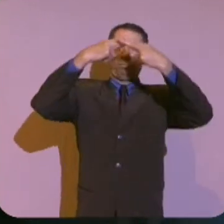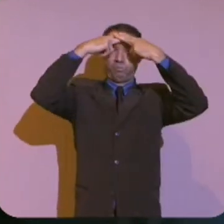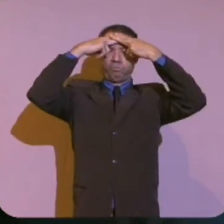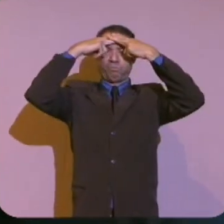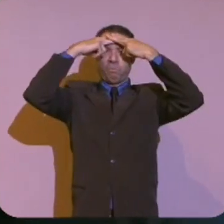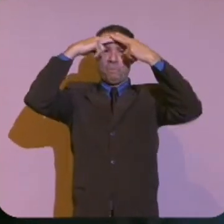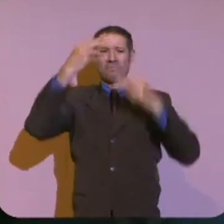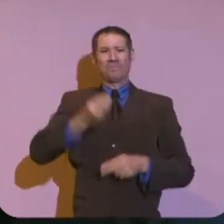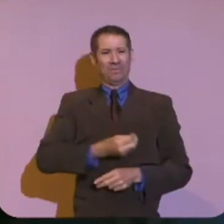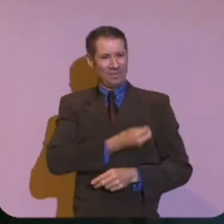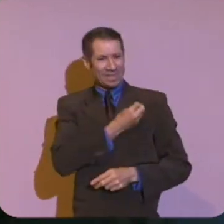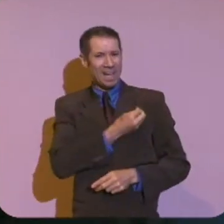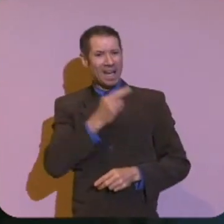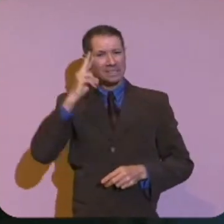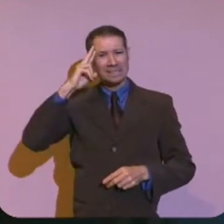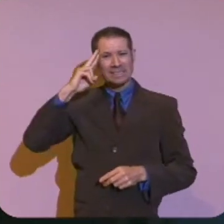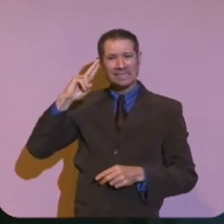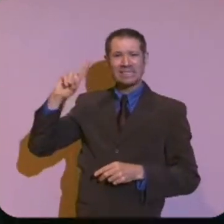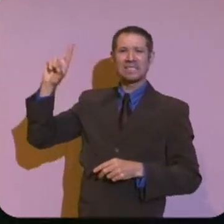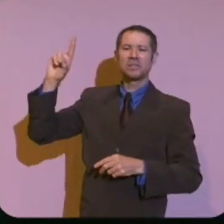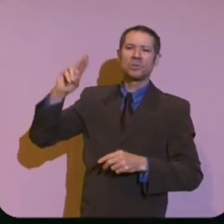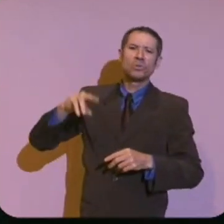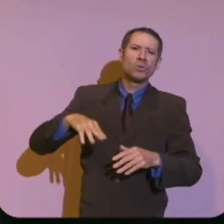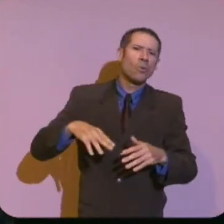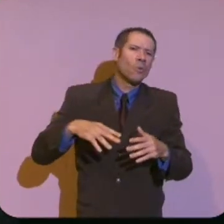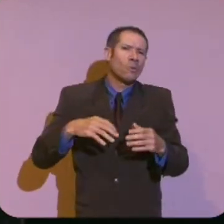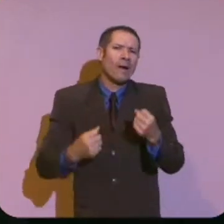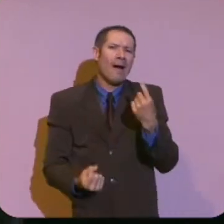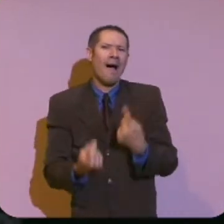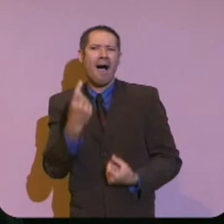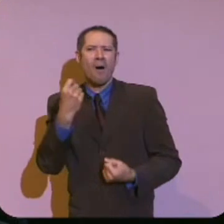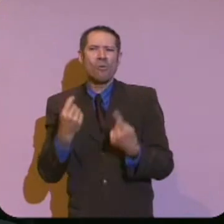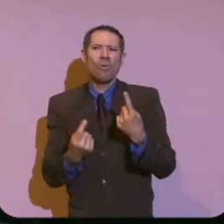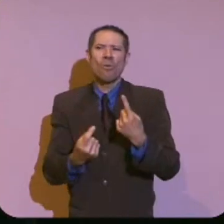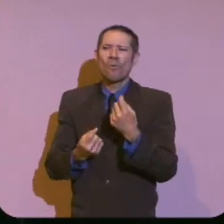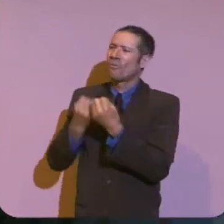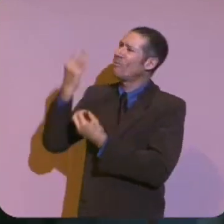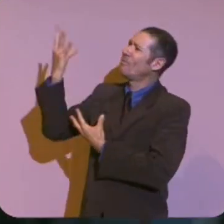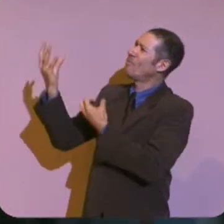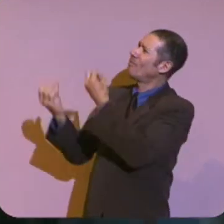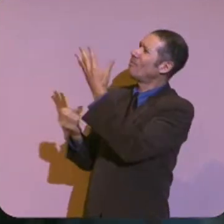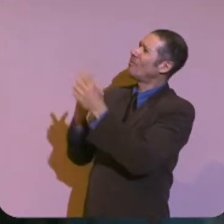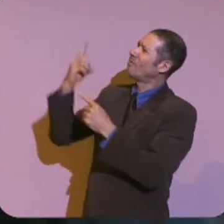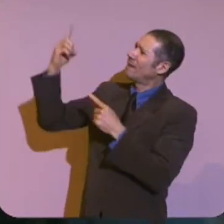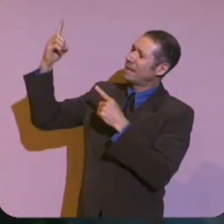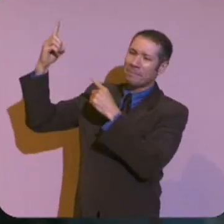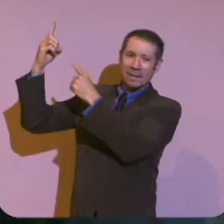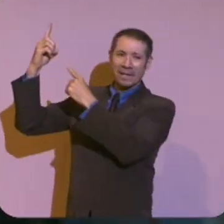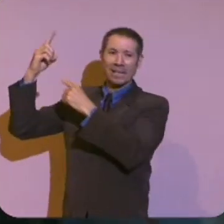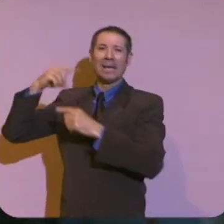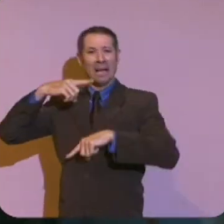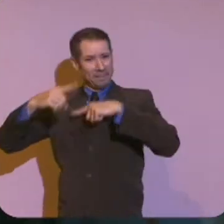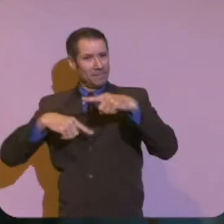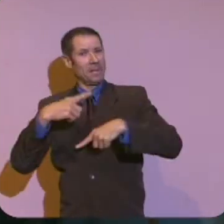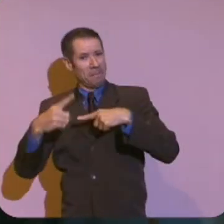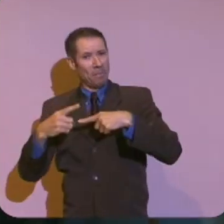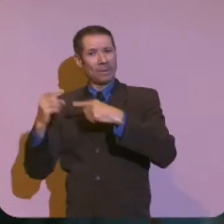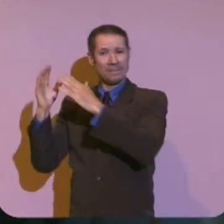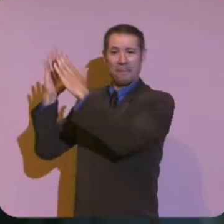Senhor, dói a minha alma. Fala para Ele. E depois pede para